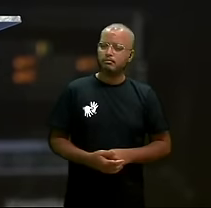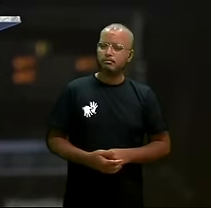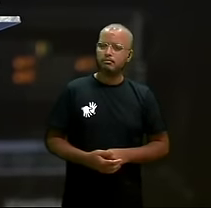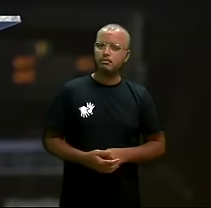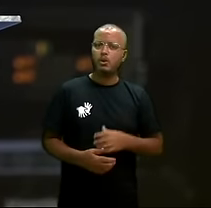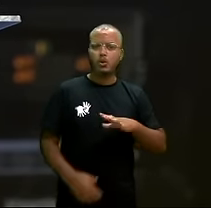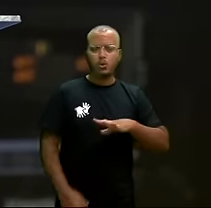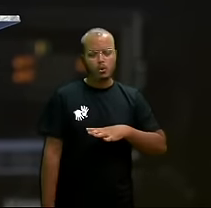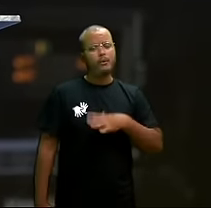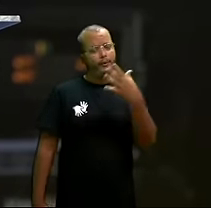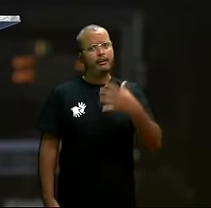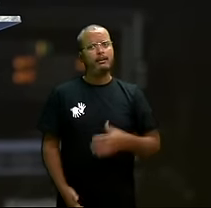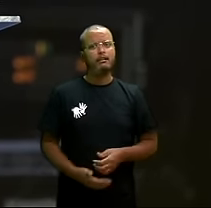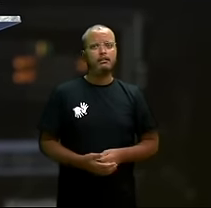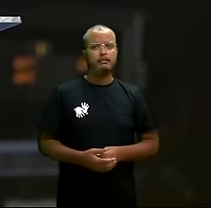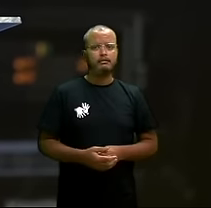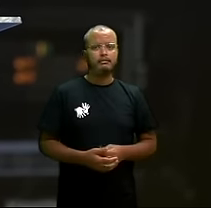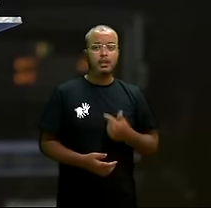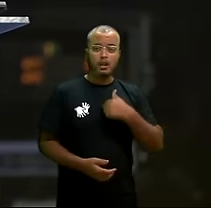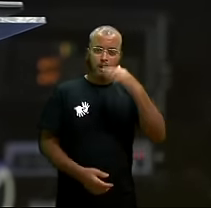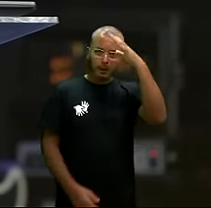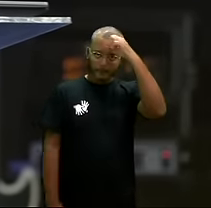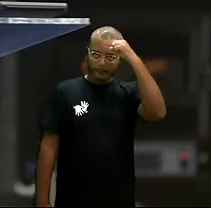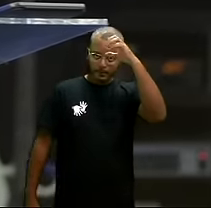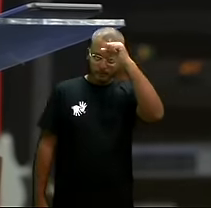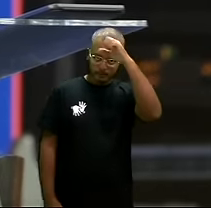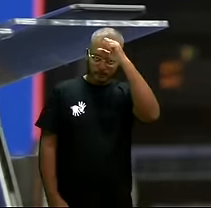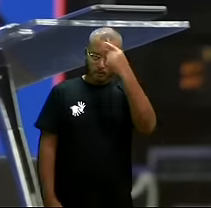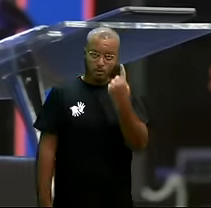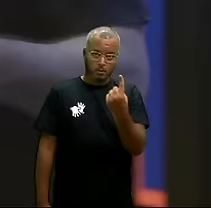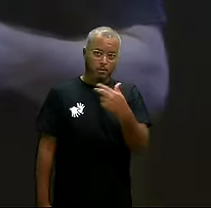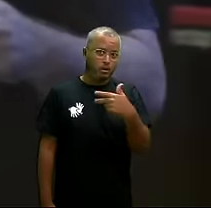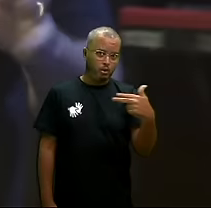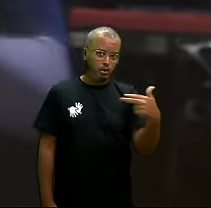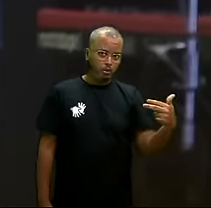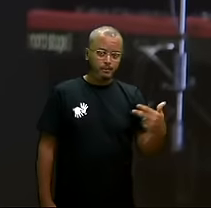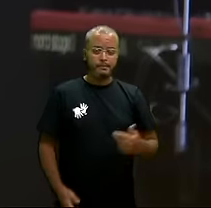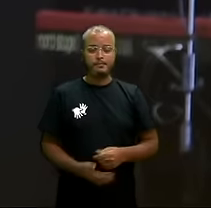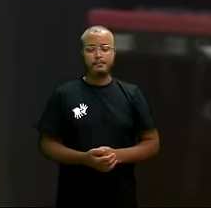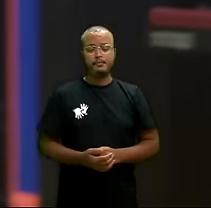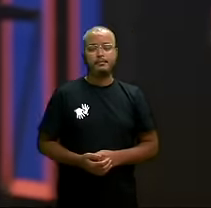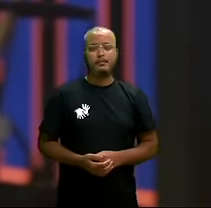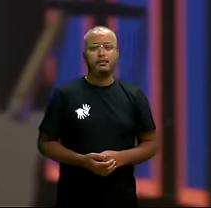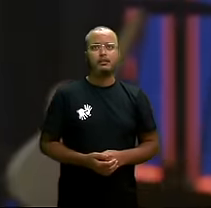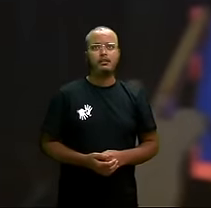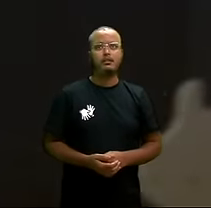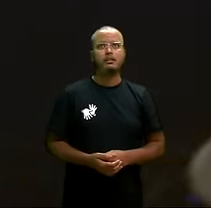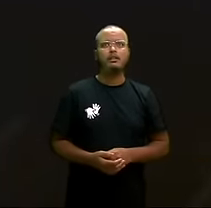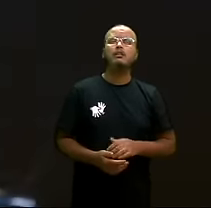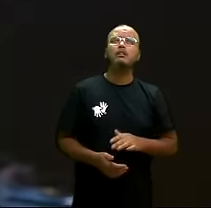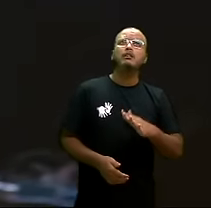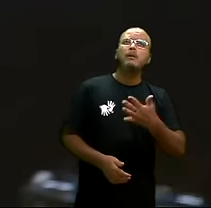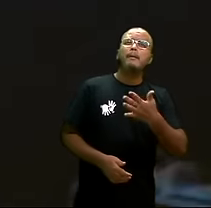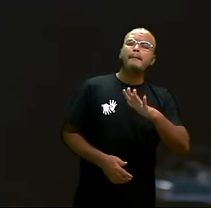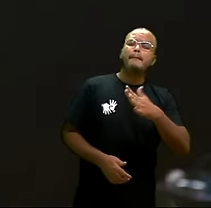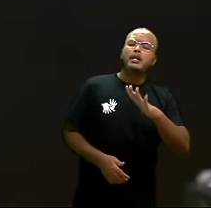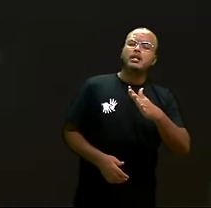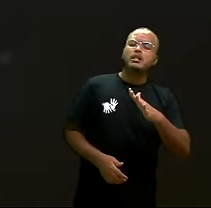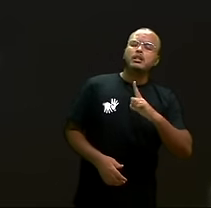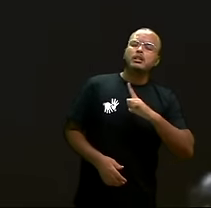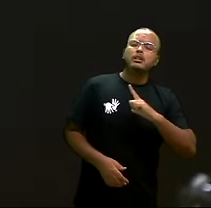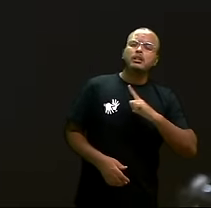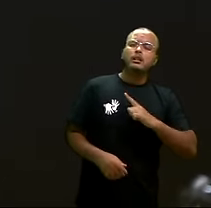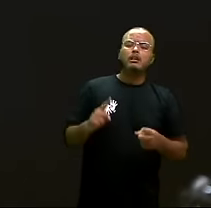Coragem. E aí eu aprendi uma coisa: existem três ou quatro, vamos ver quanto tempo dá para eu falar aqui,